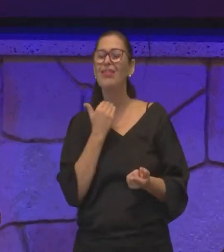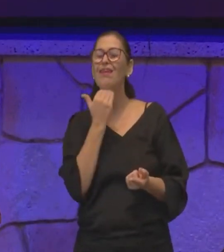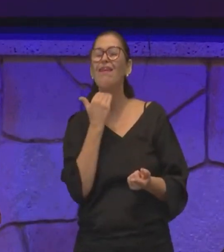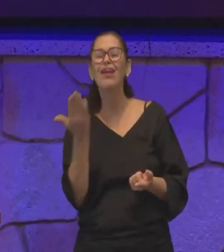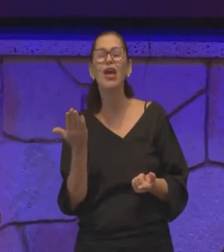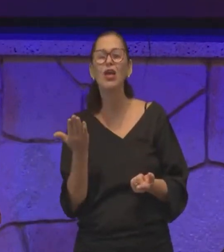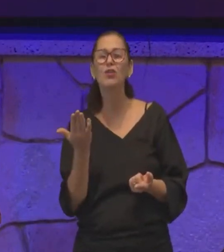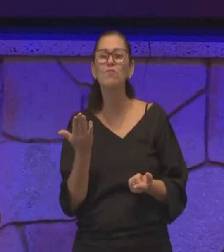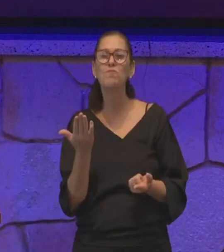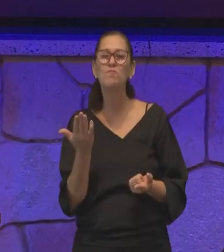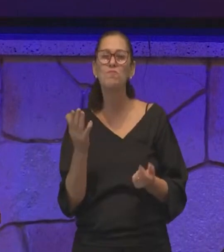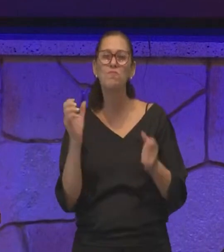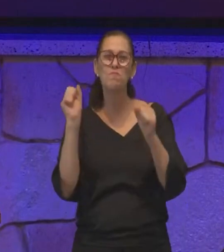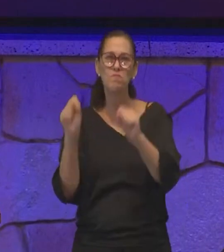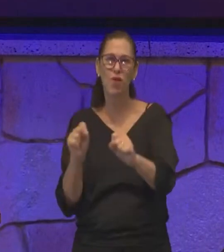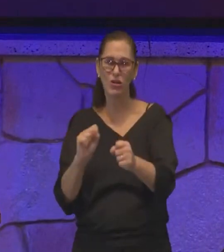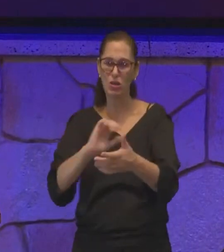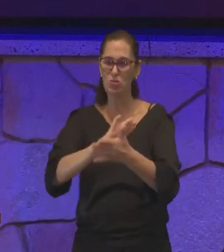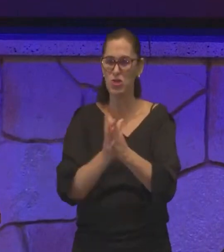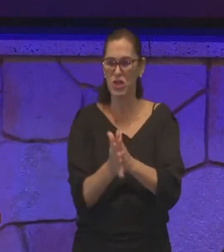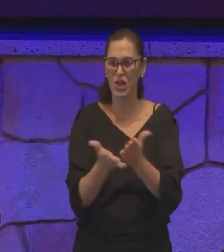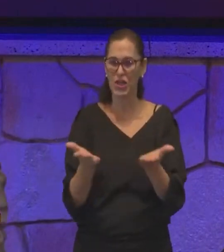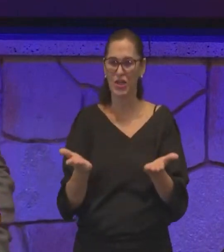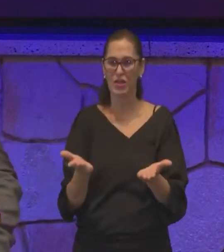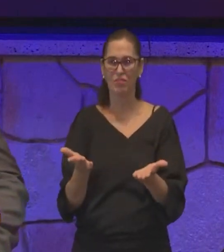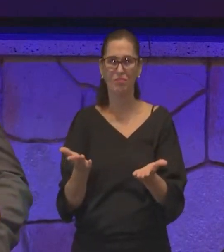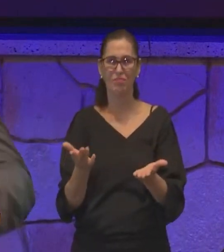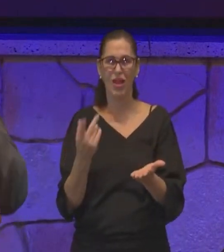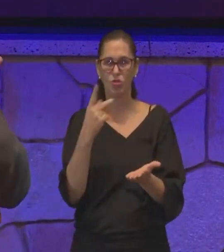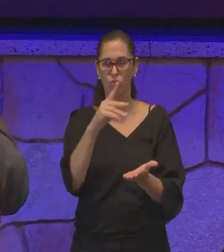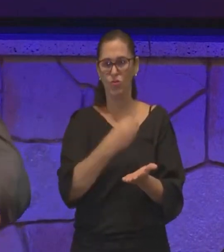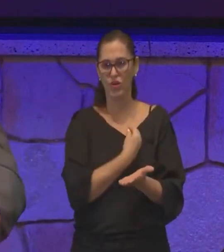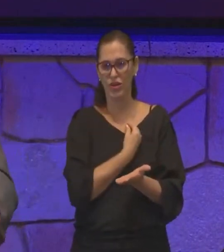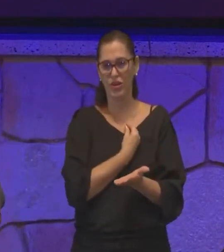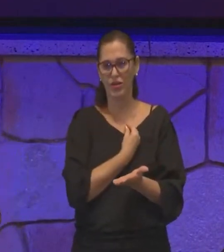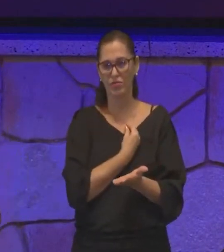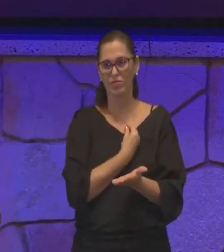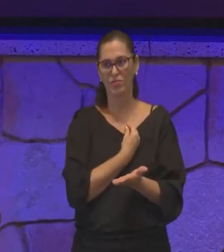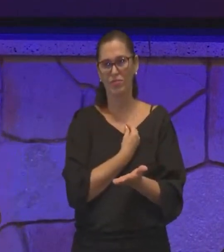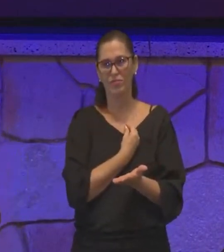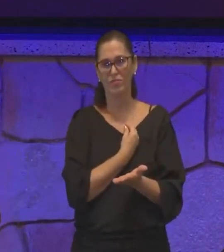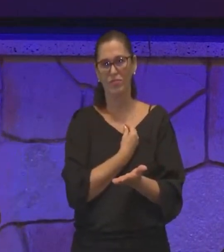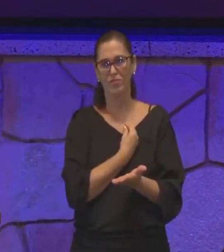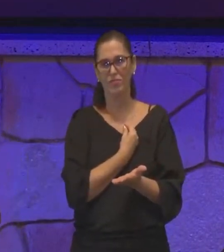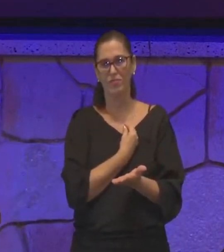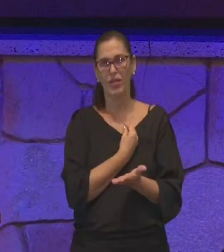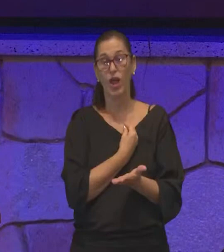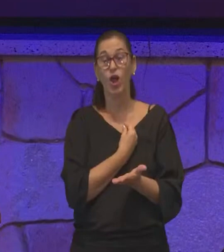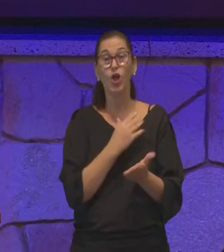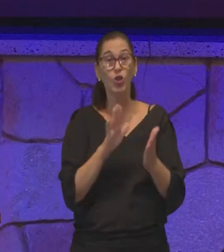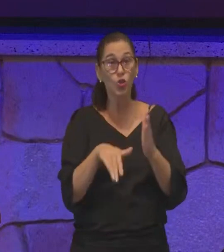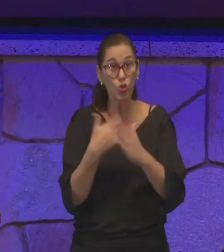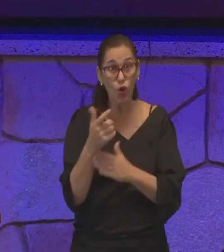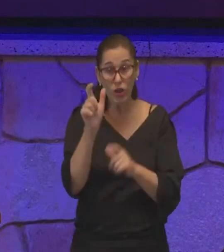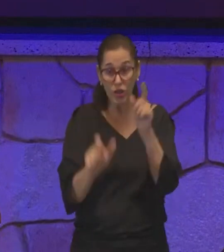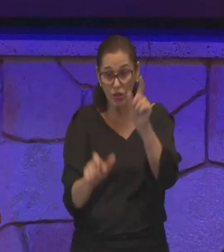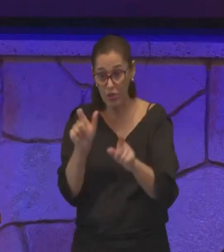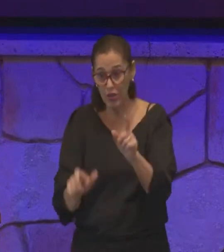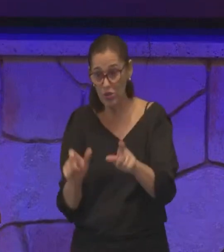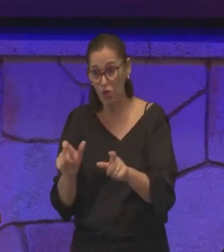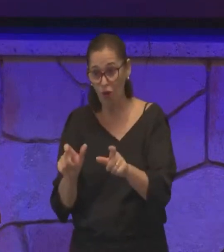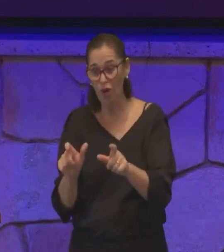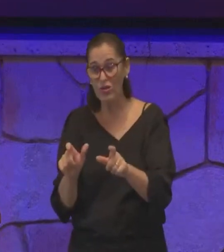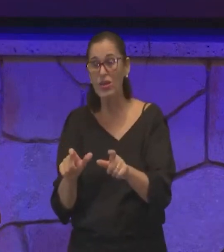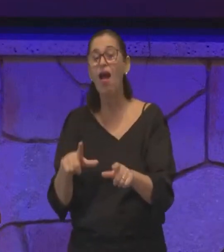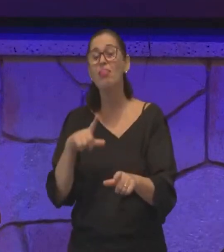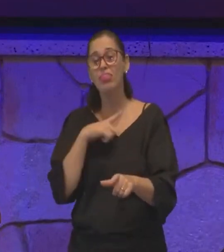com competência, com dedicação, que não passe pelas adversidades. A vida é